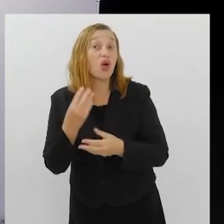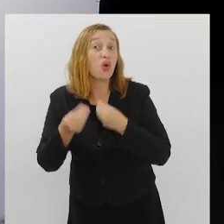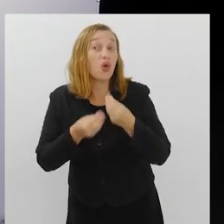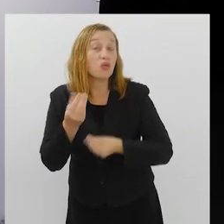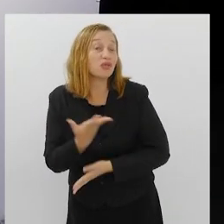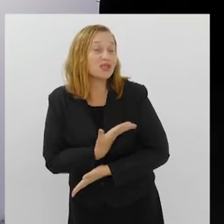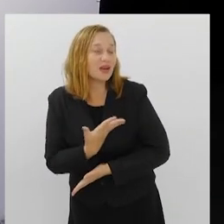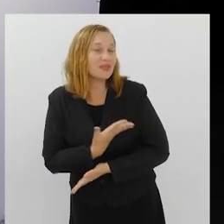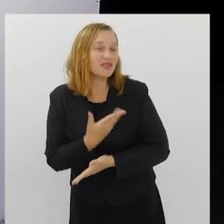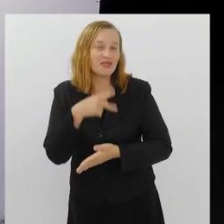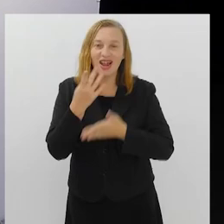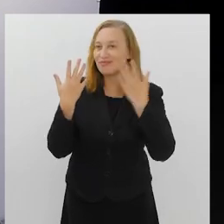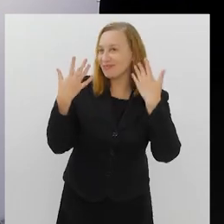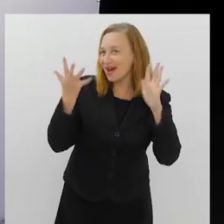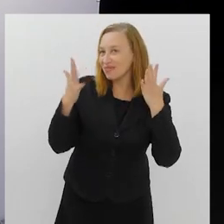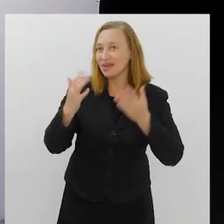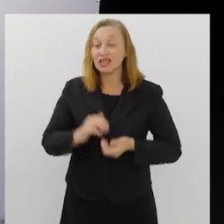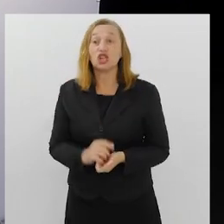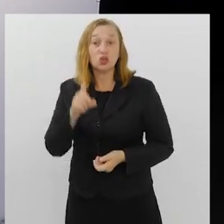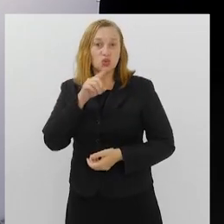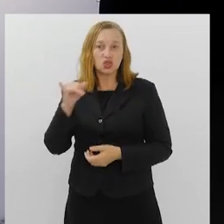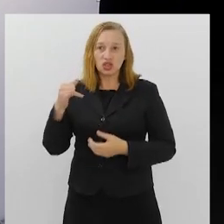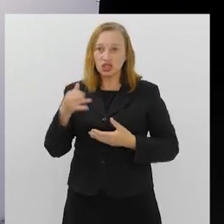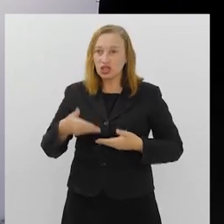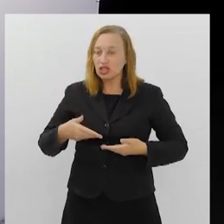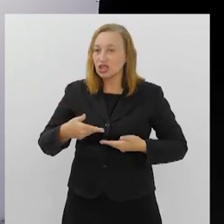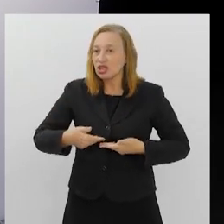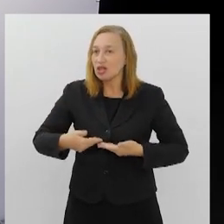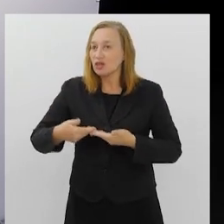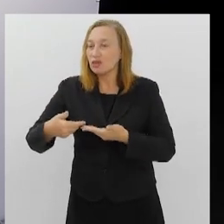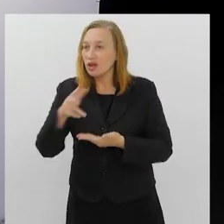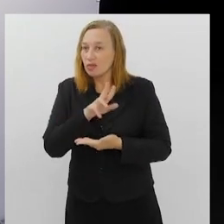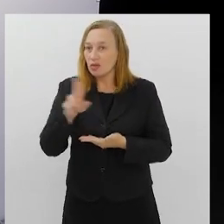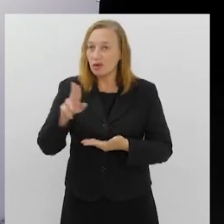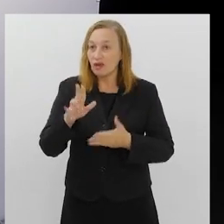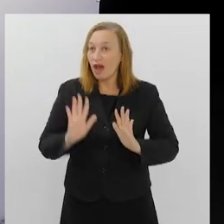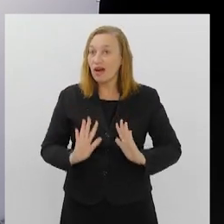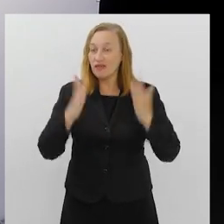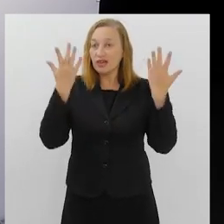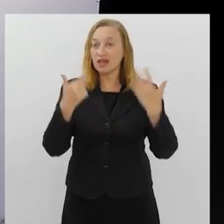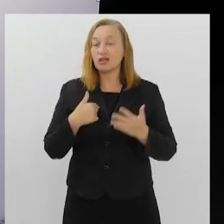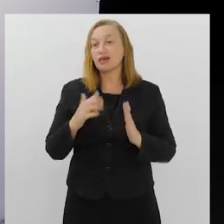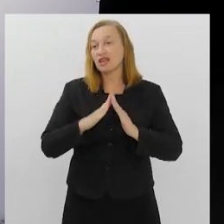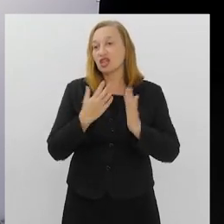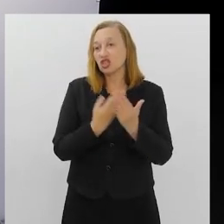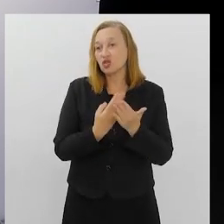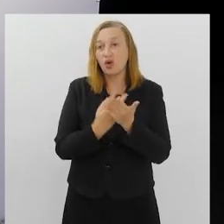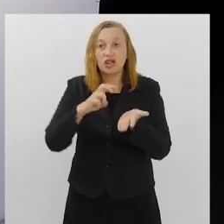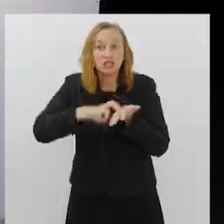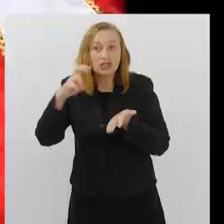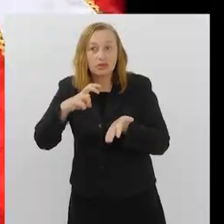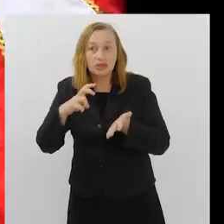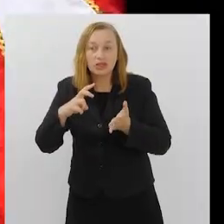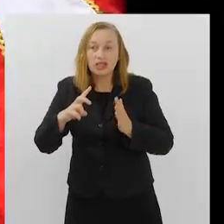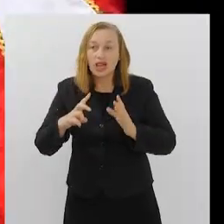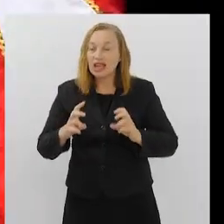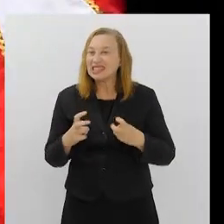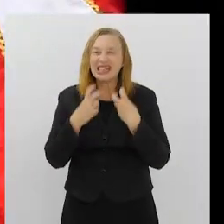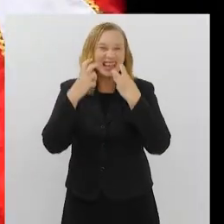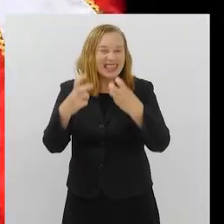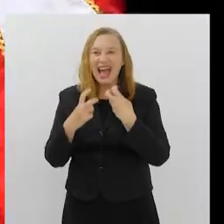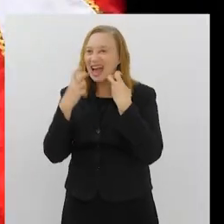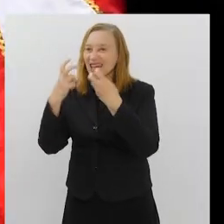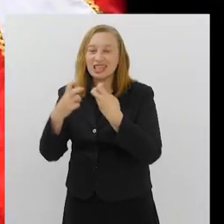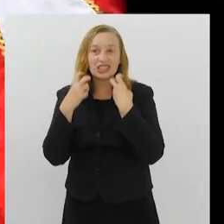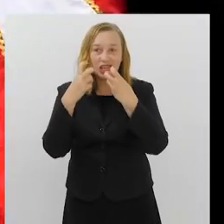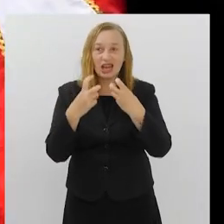colegas de escola falam: ah, Pedro, parabéns, já está. No dia que eu fui anunciado, fizeram uma festa. Eu estava na escola, era de manhãzinha. Eles